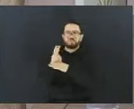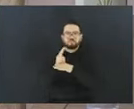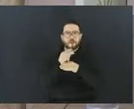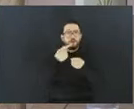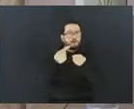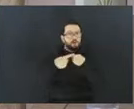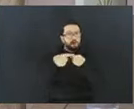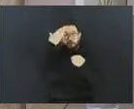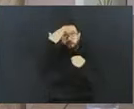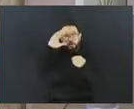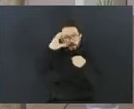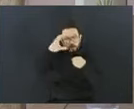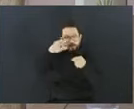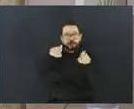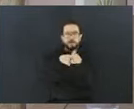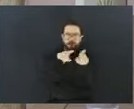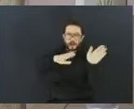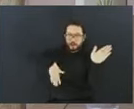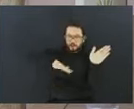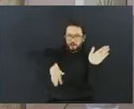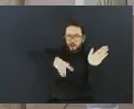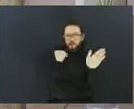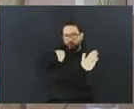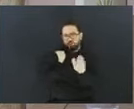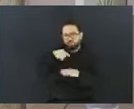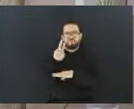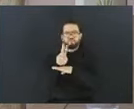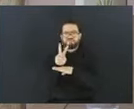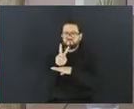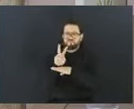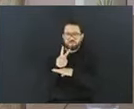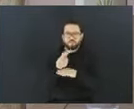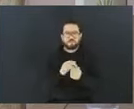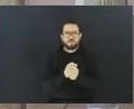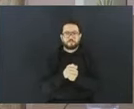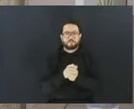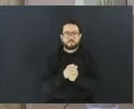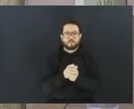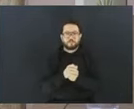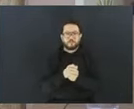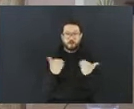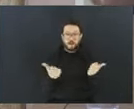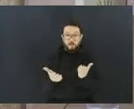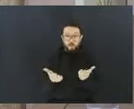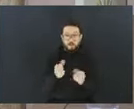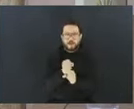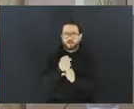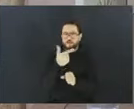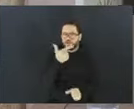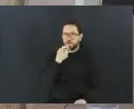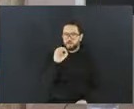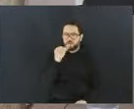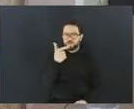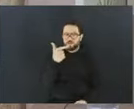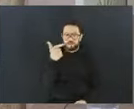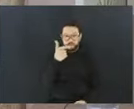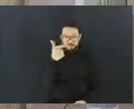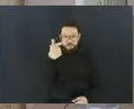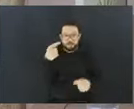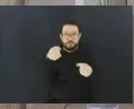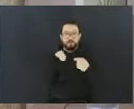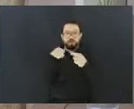estado. Tivemos o prazer de comandar a Operação Verão nessa versão 2022, e, como lembrou